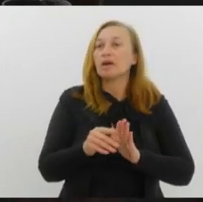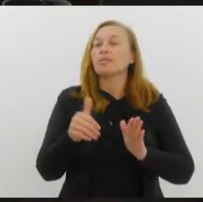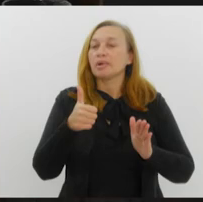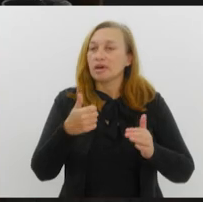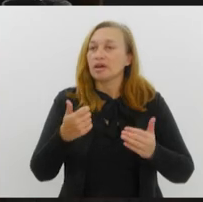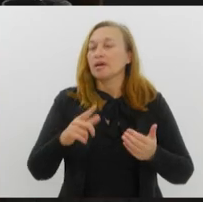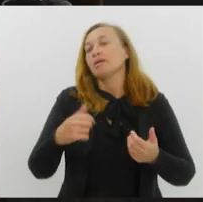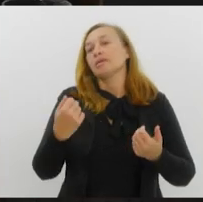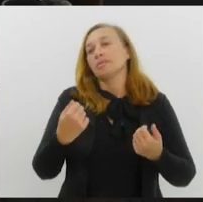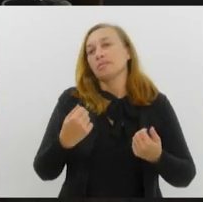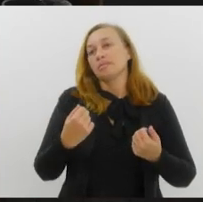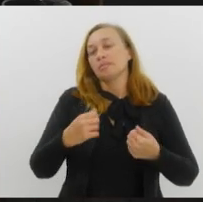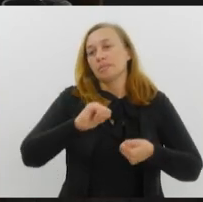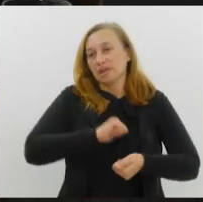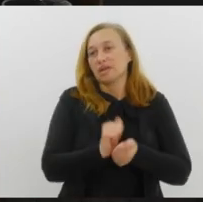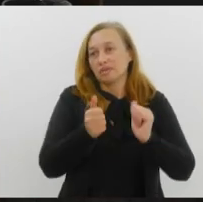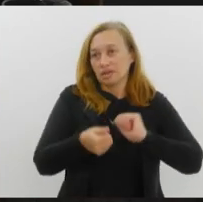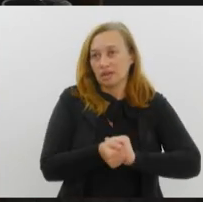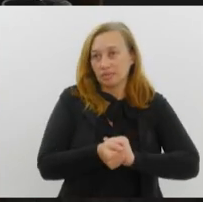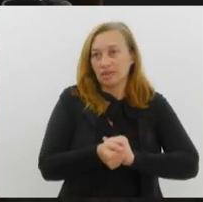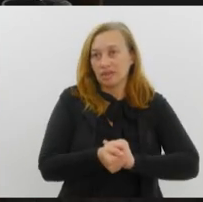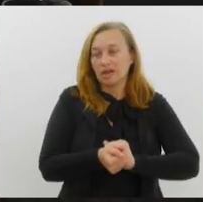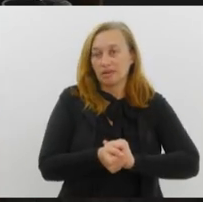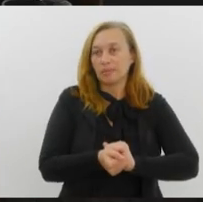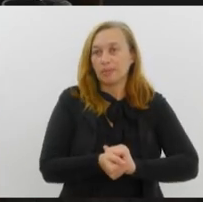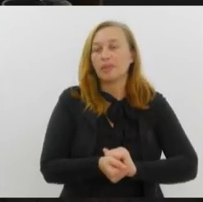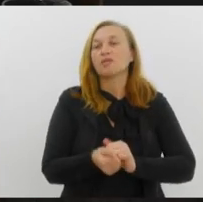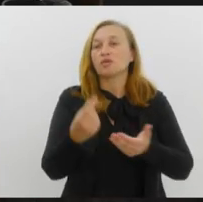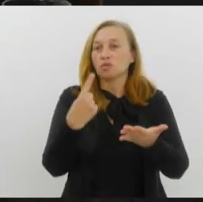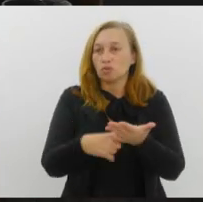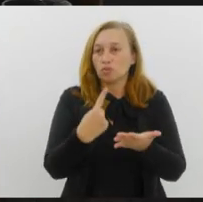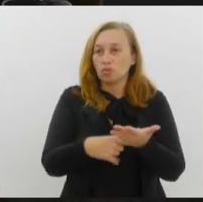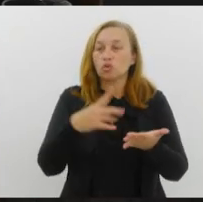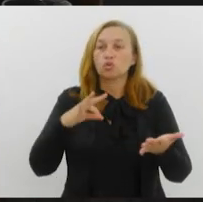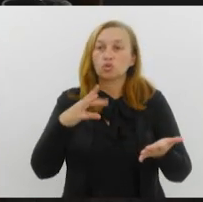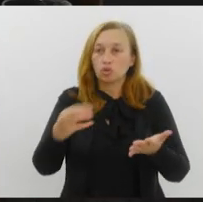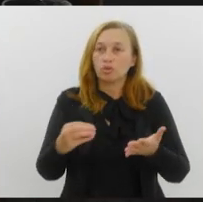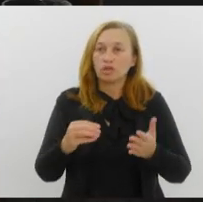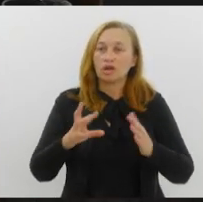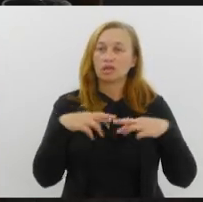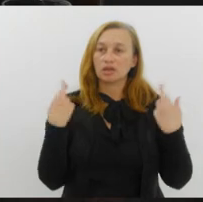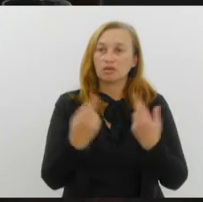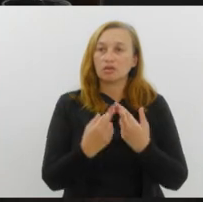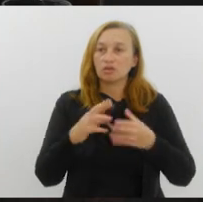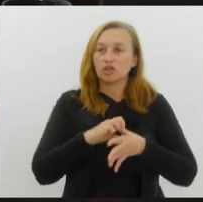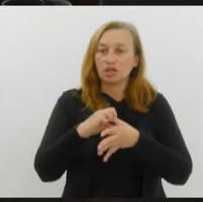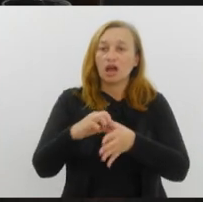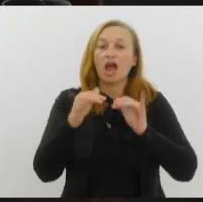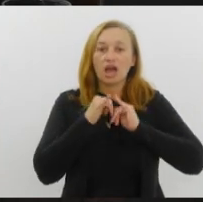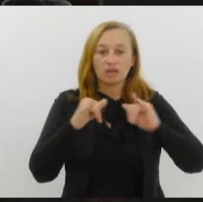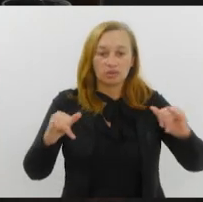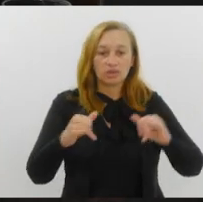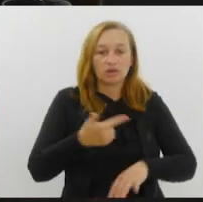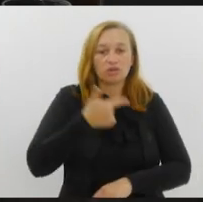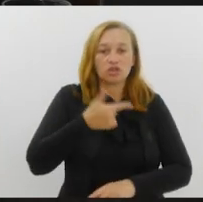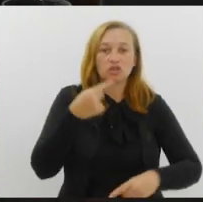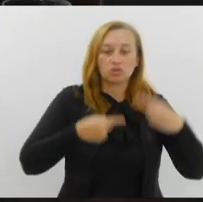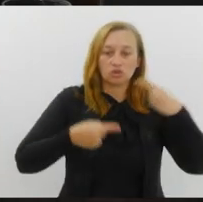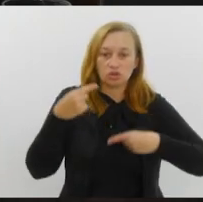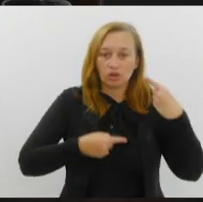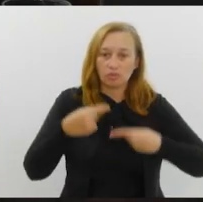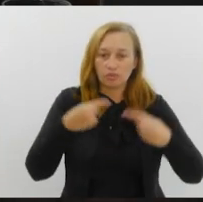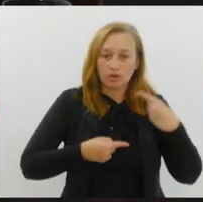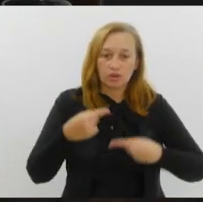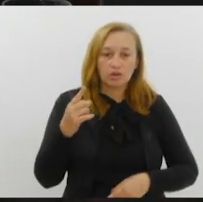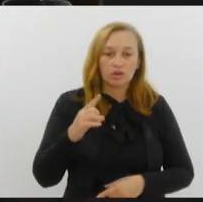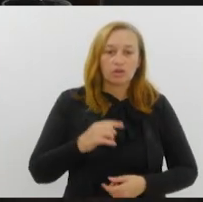Será exatamente conforme combinado no Colégio de Líderes. Anuncio, em segunda discussão, em